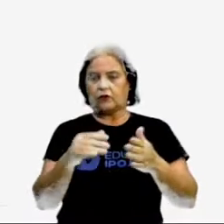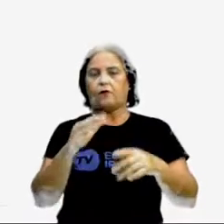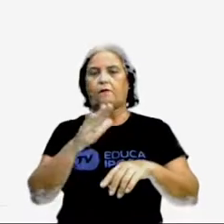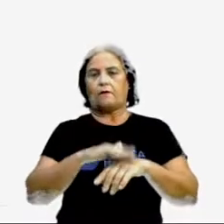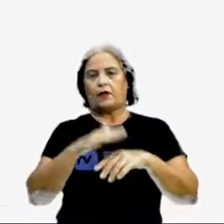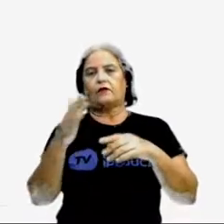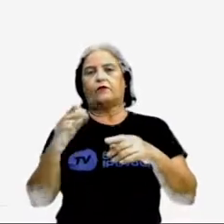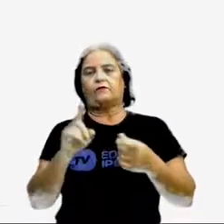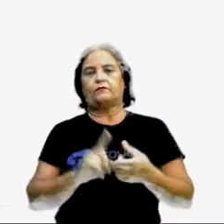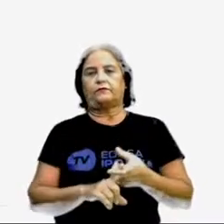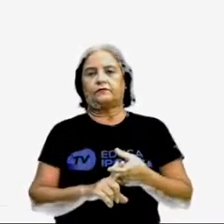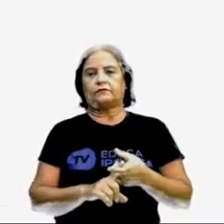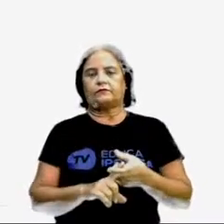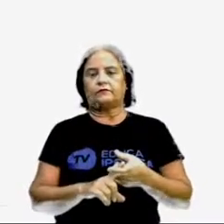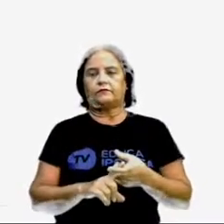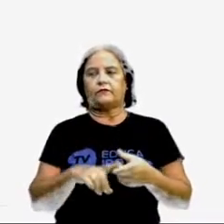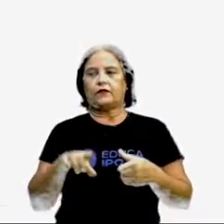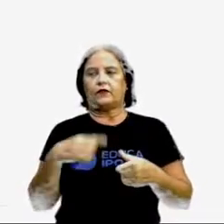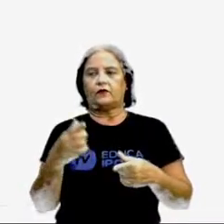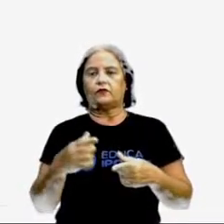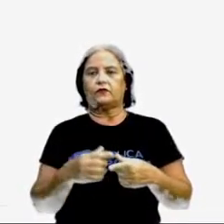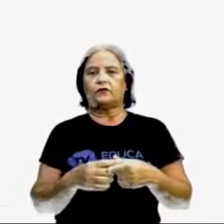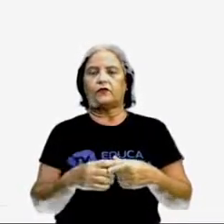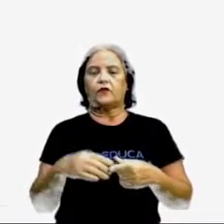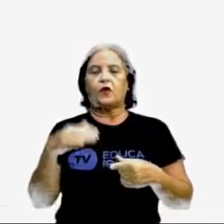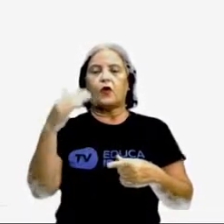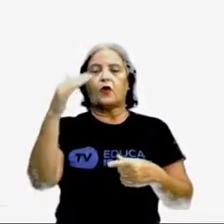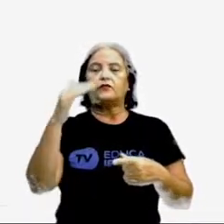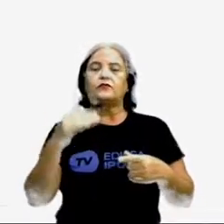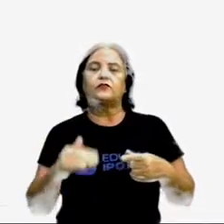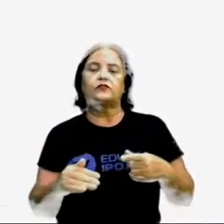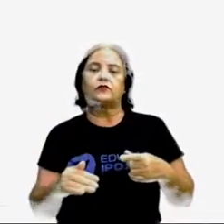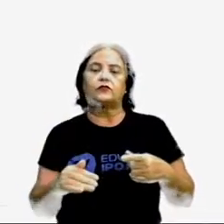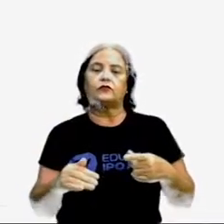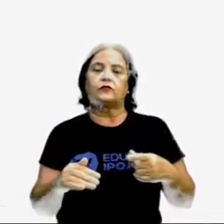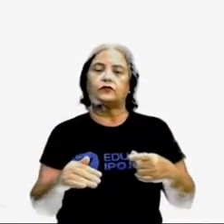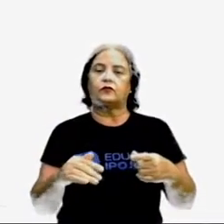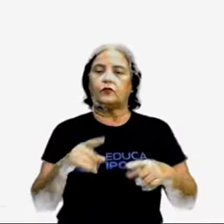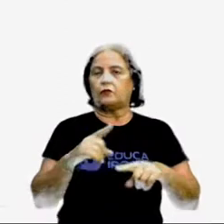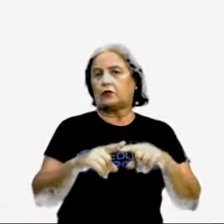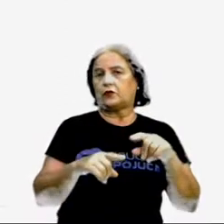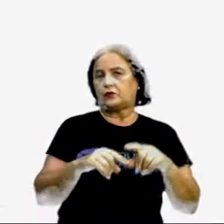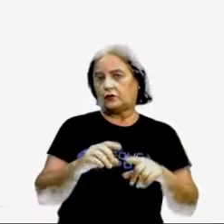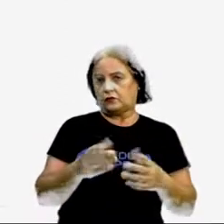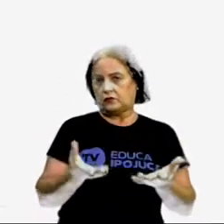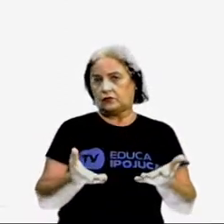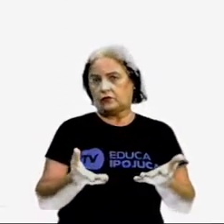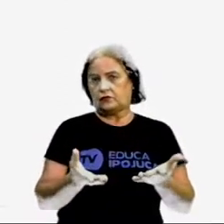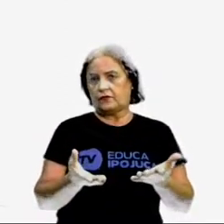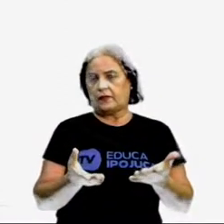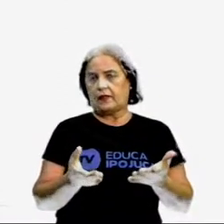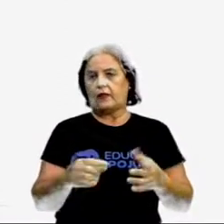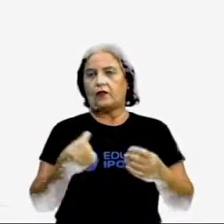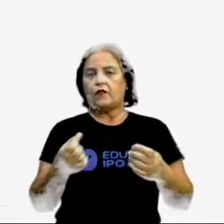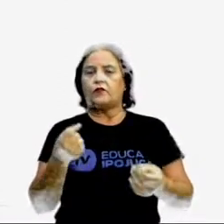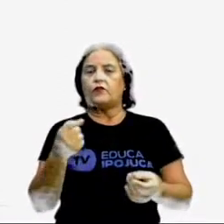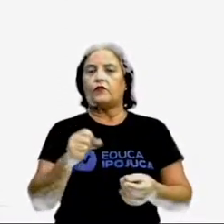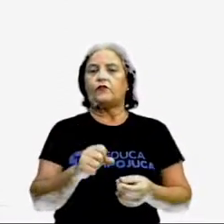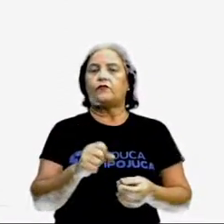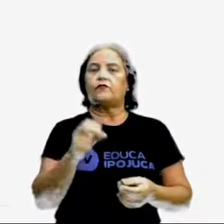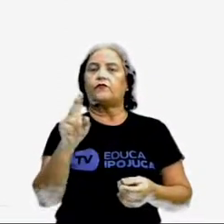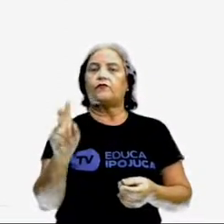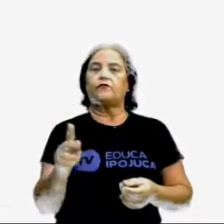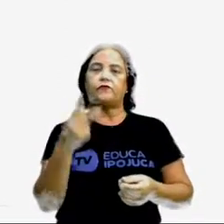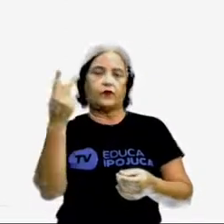O desconto dado de um produto e o valor final a ser pago. Olha aí, se você tem uma